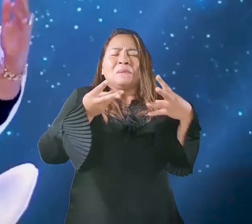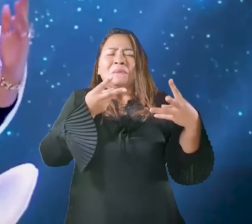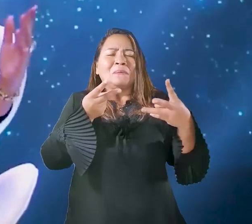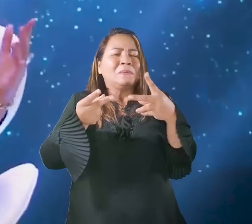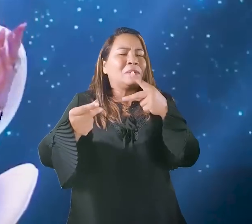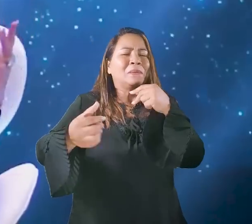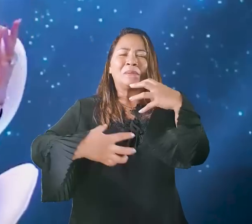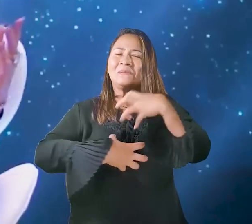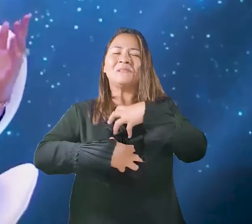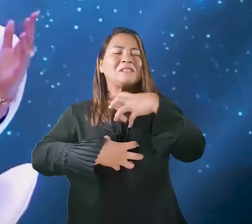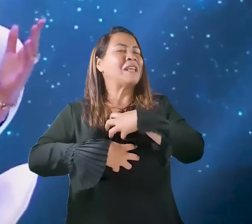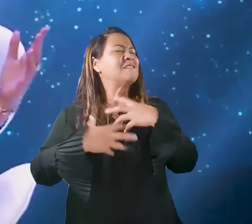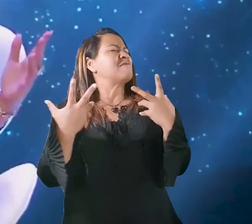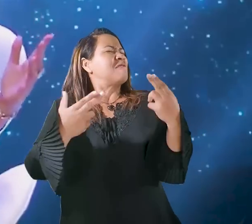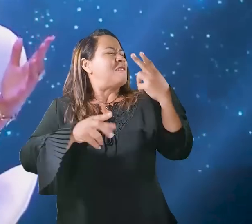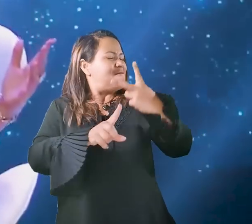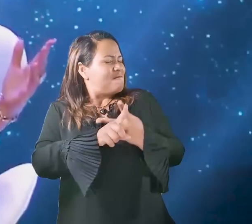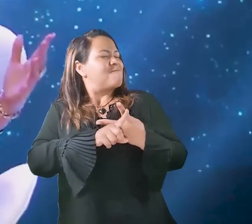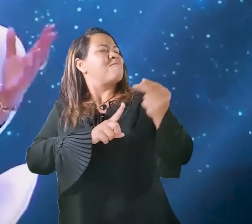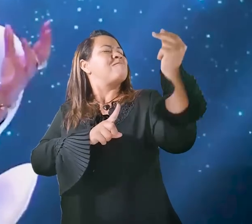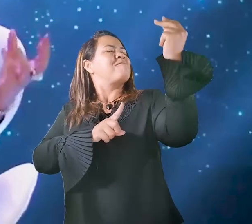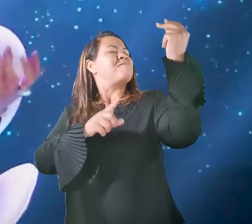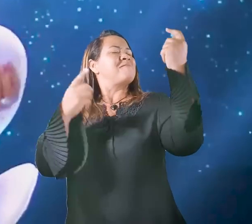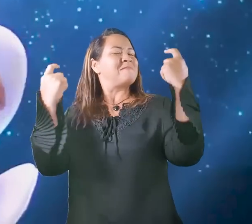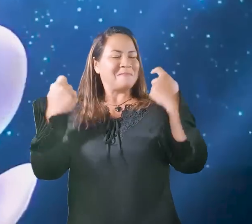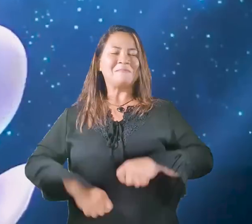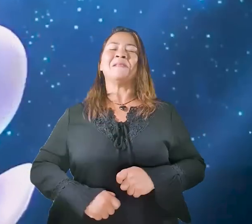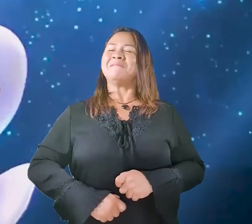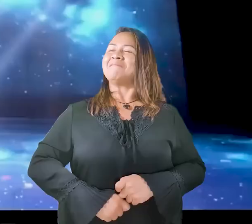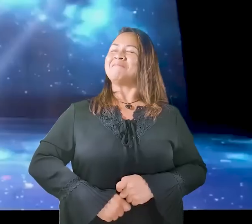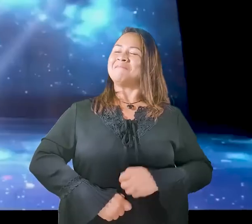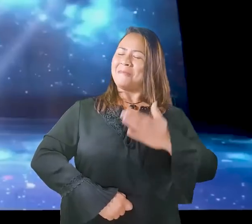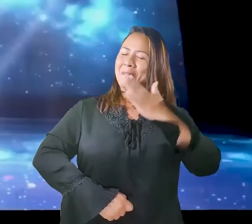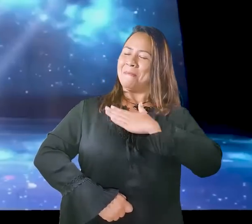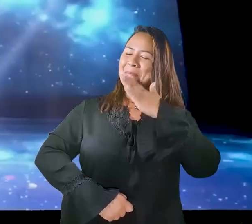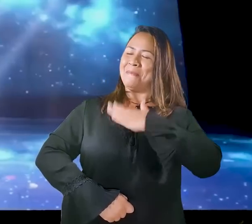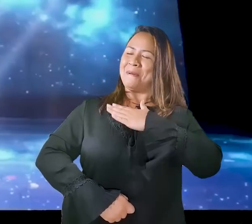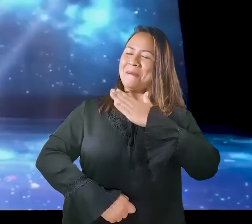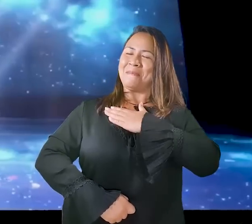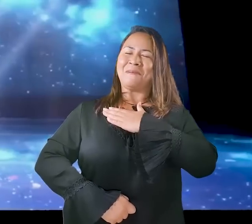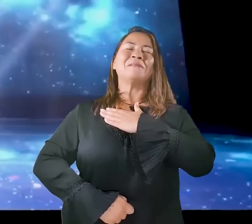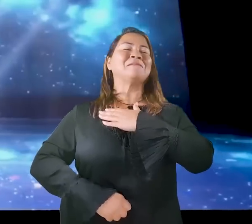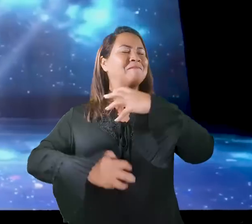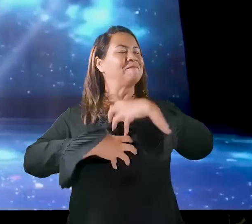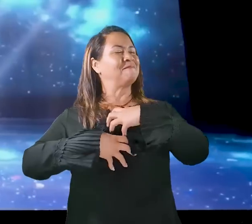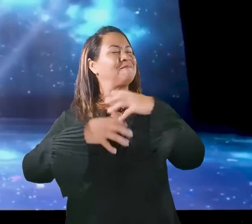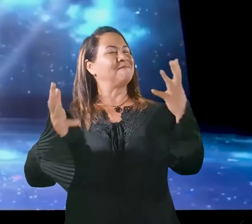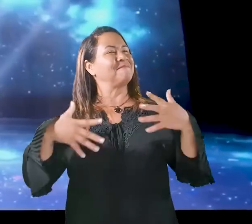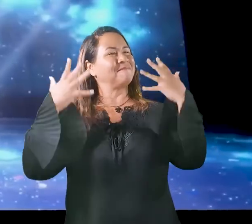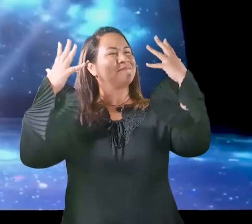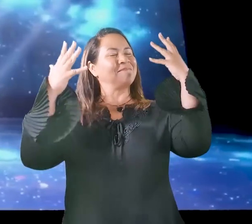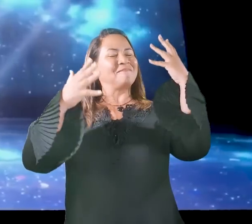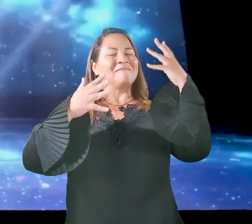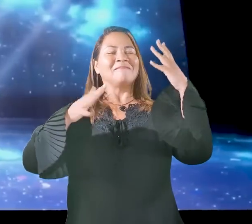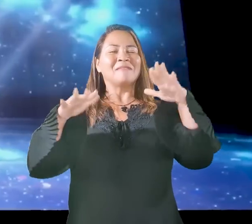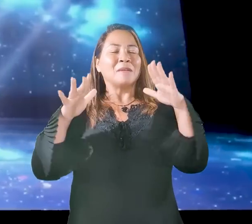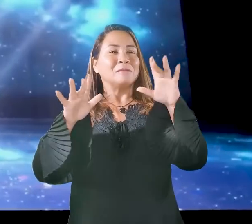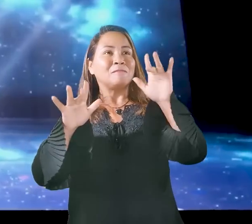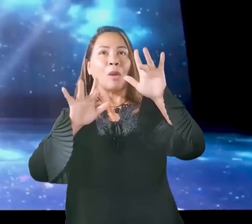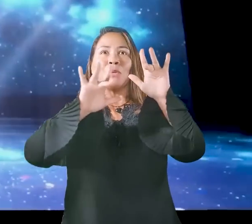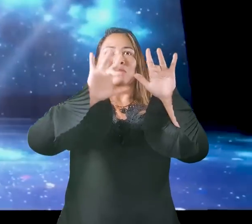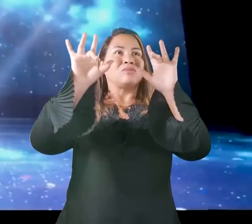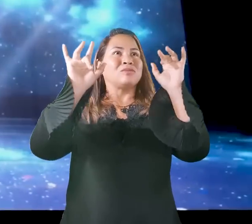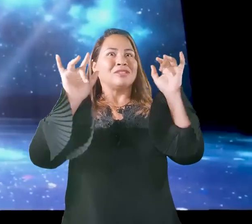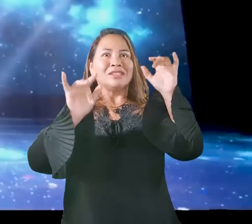de vitória. De vencedor. De que isso te pertence. Toca nisso tudo. Toca. Ouça as